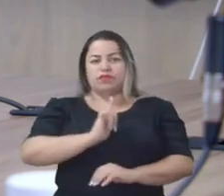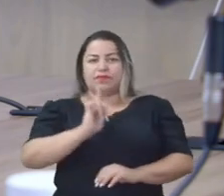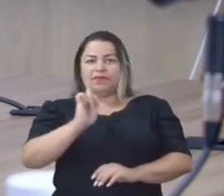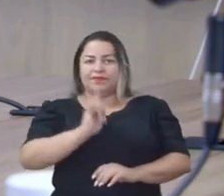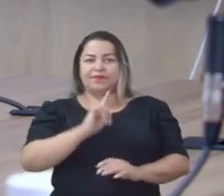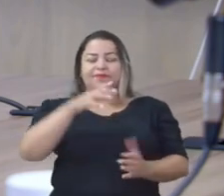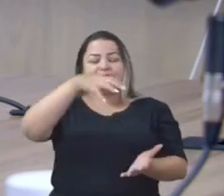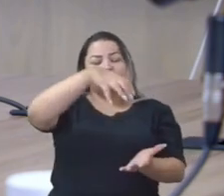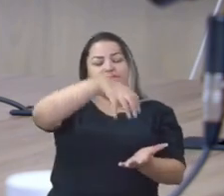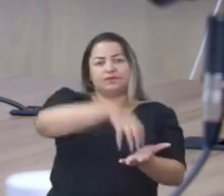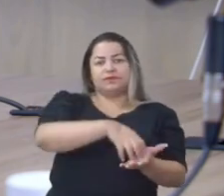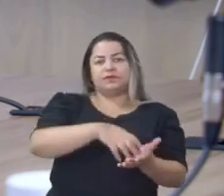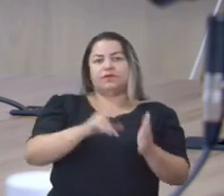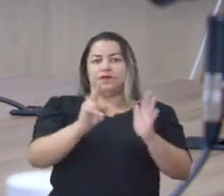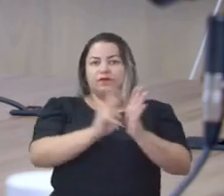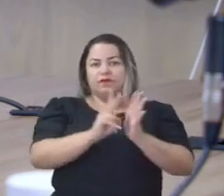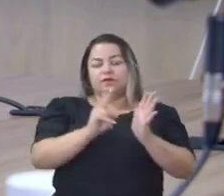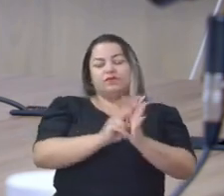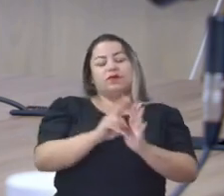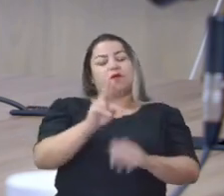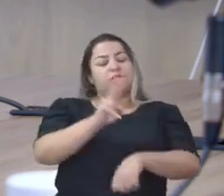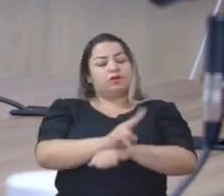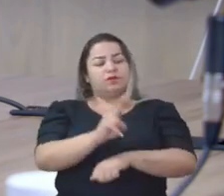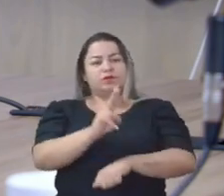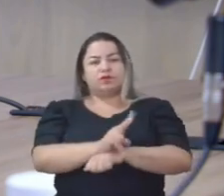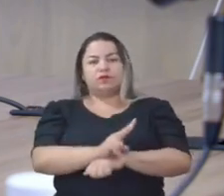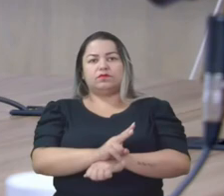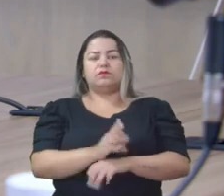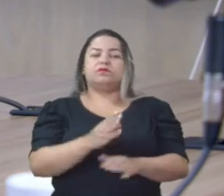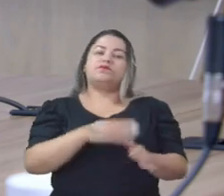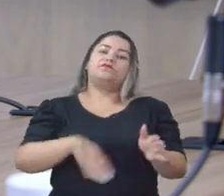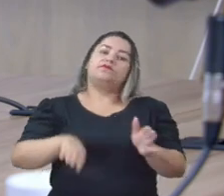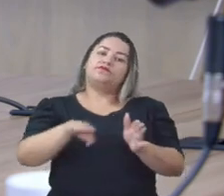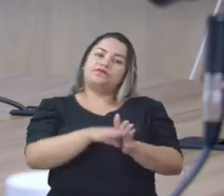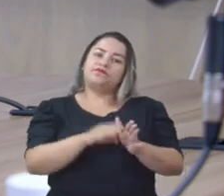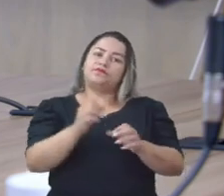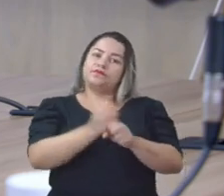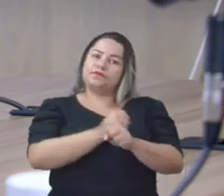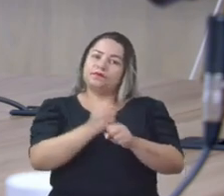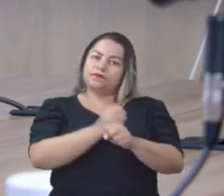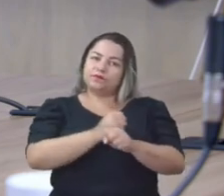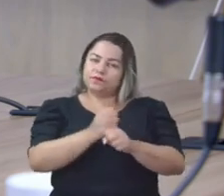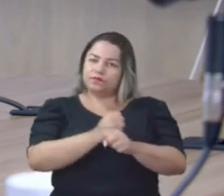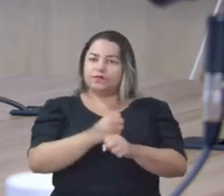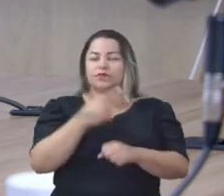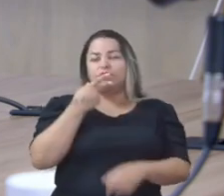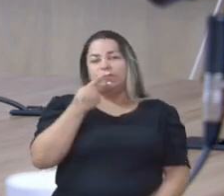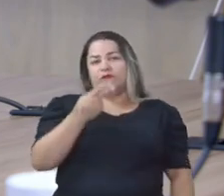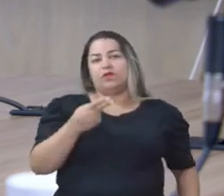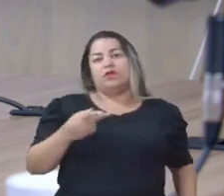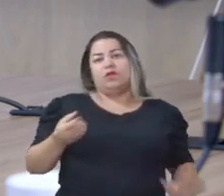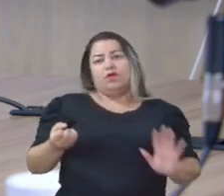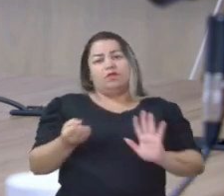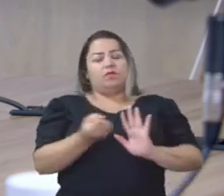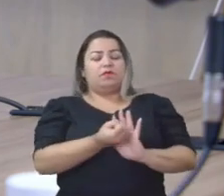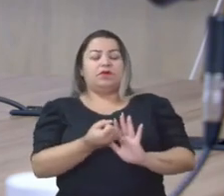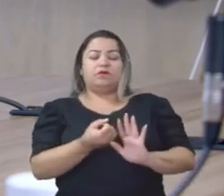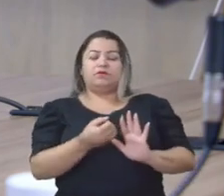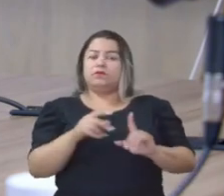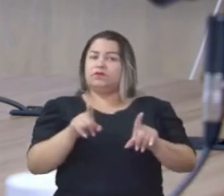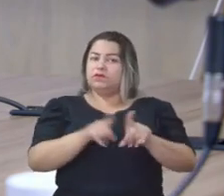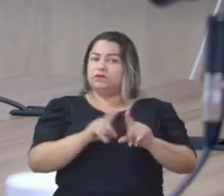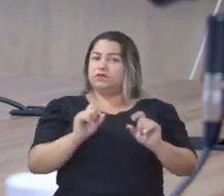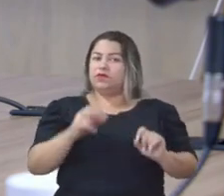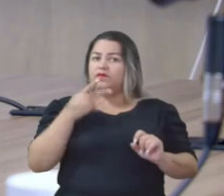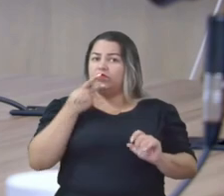tanto território indígena quanto territórios protegidos, e aí chega esse ano e tal, e aí quando a gente fala em marco temporal, a gente está falando necessariamente